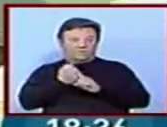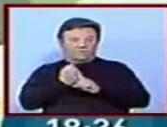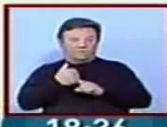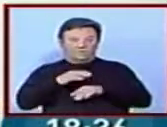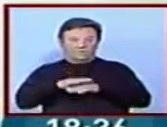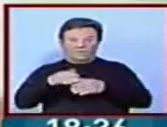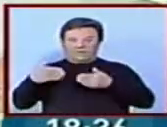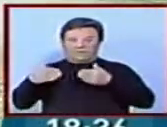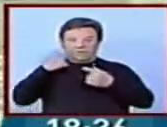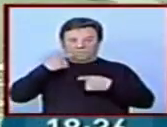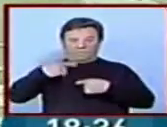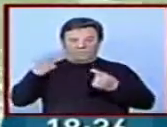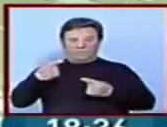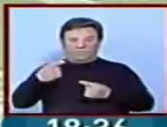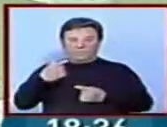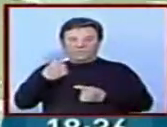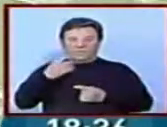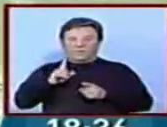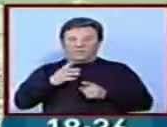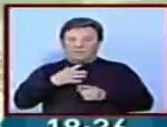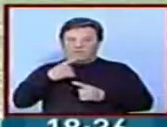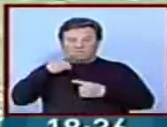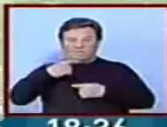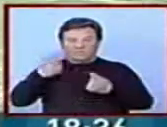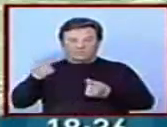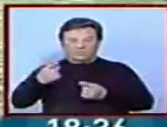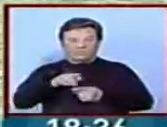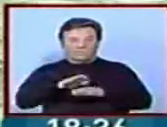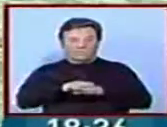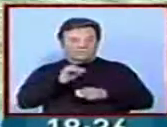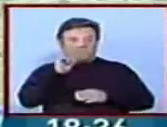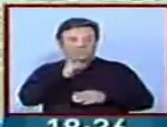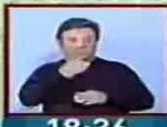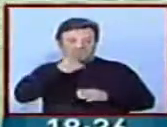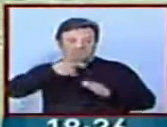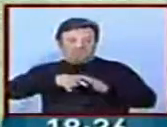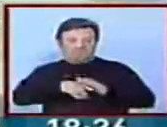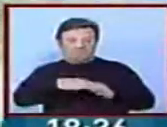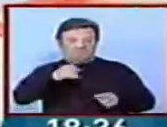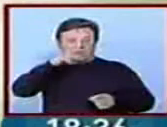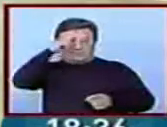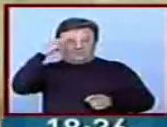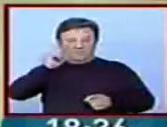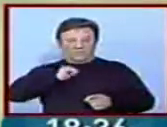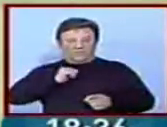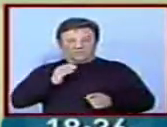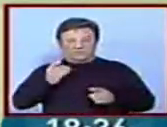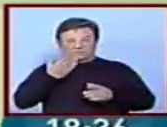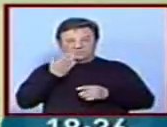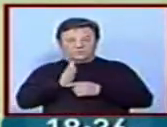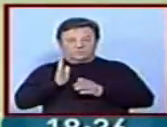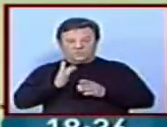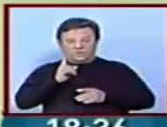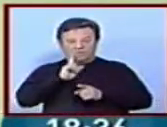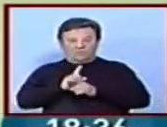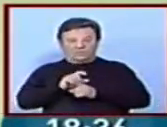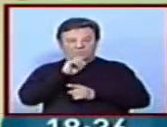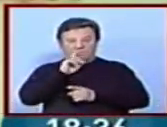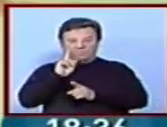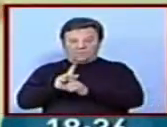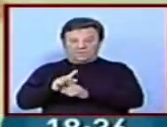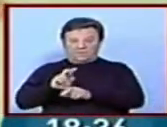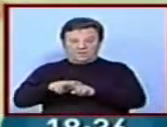aquários públicos hoje em dia. Portanto, exibir espécies de profundidade ou espécies cada vez mais difíceis. É o nosso caso, já conseguimos manter esta espécie em